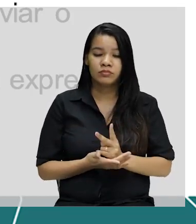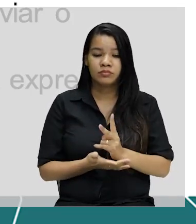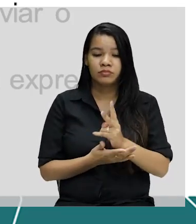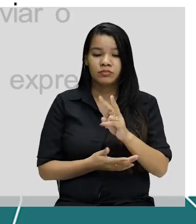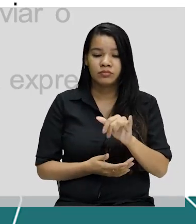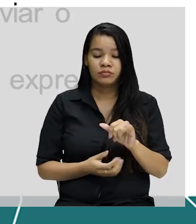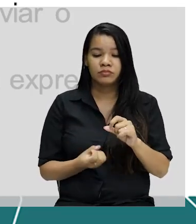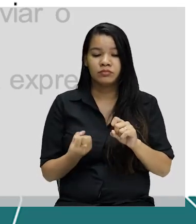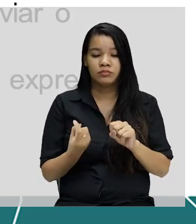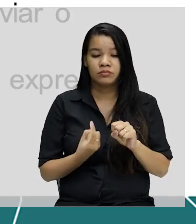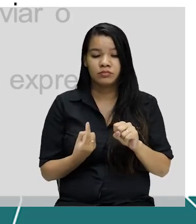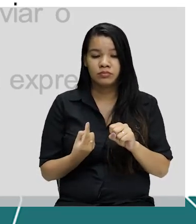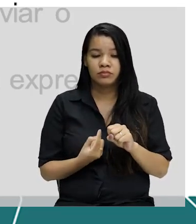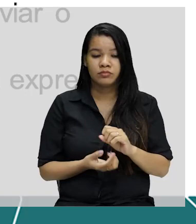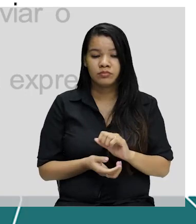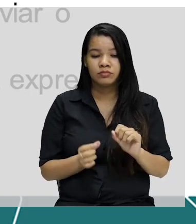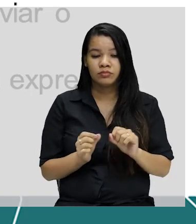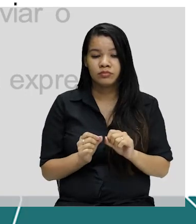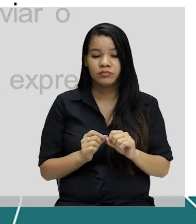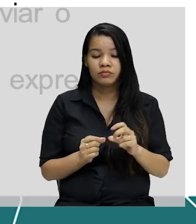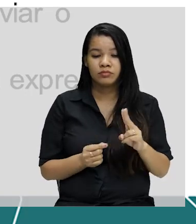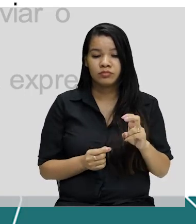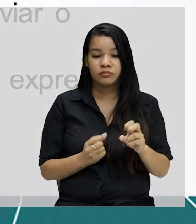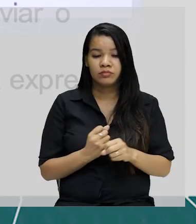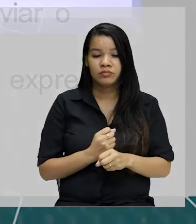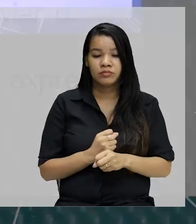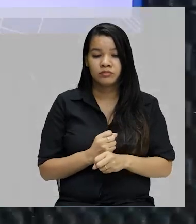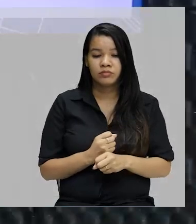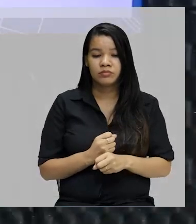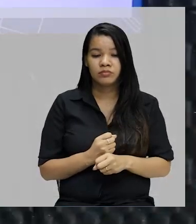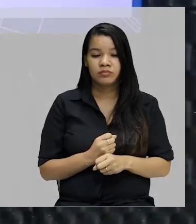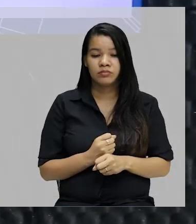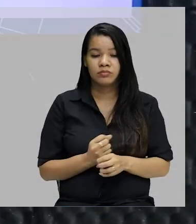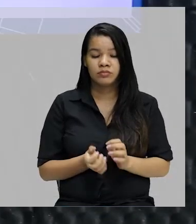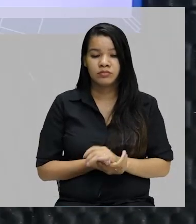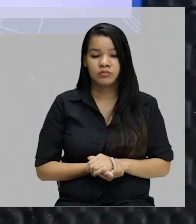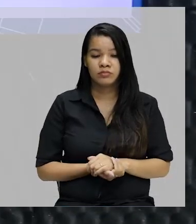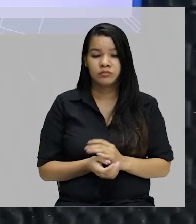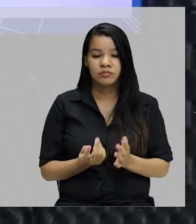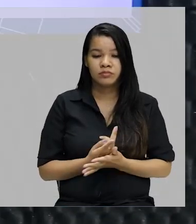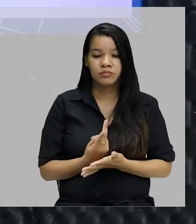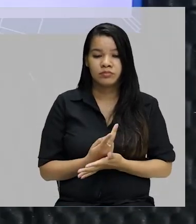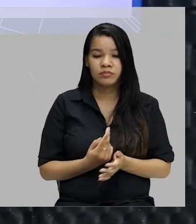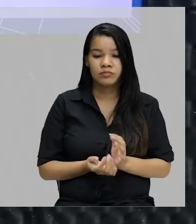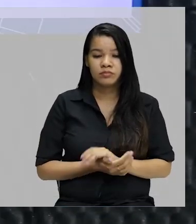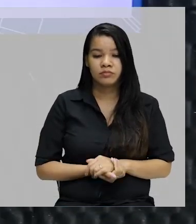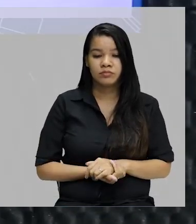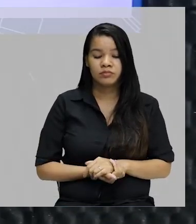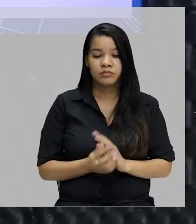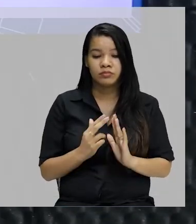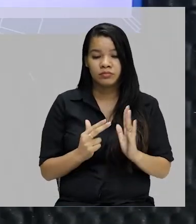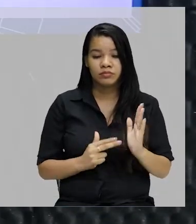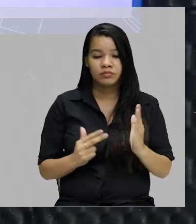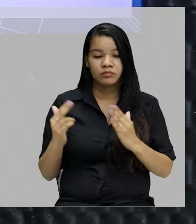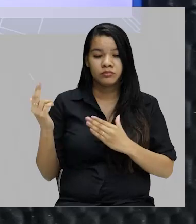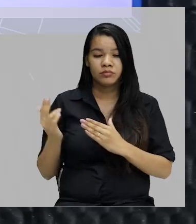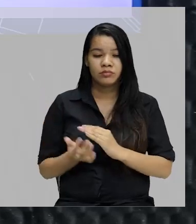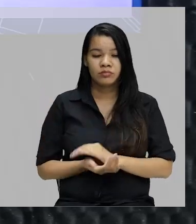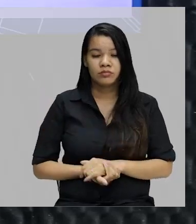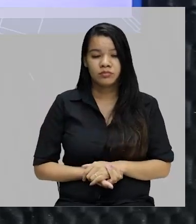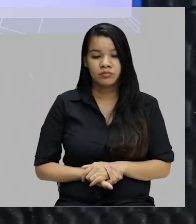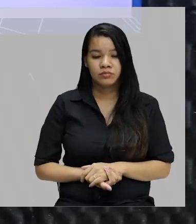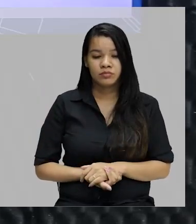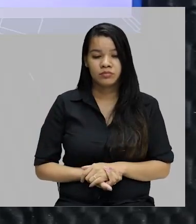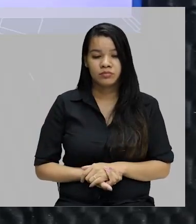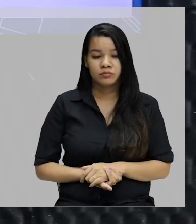singular. Então, fazem 5 anos que trabalho no setor, está errado. Vou estar enviando. Isso aqui é erro chama-se gerundismo.